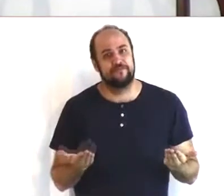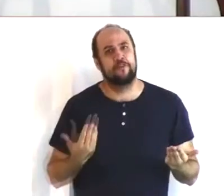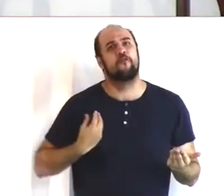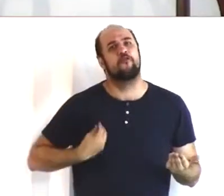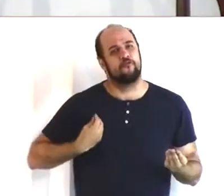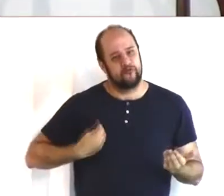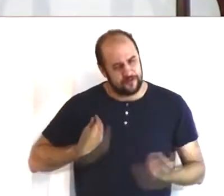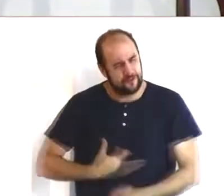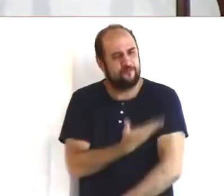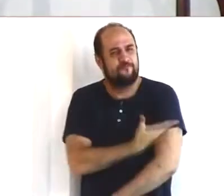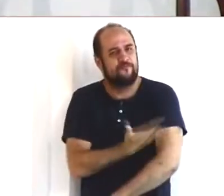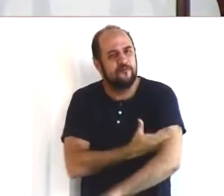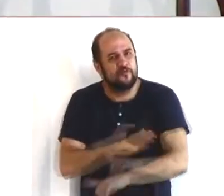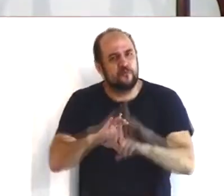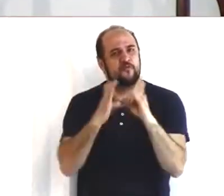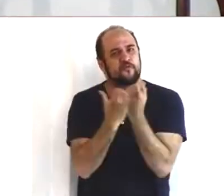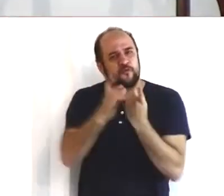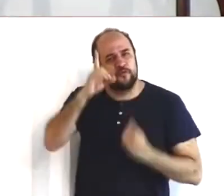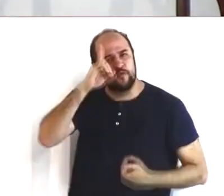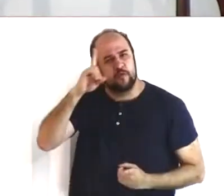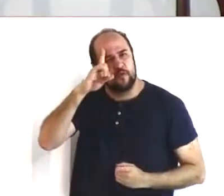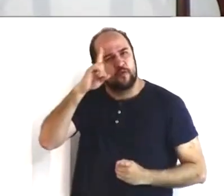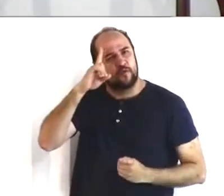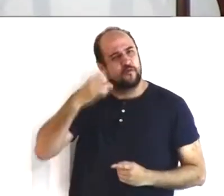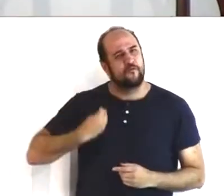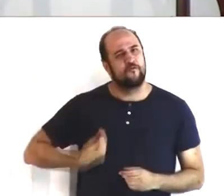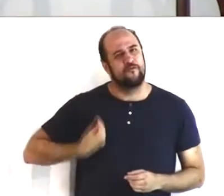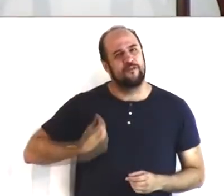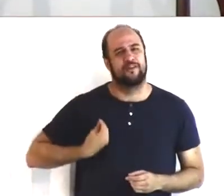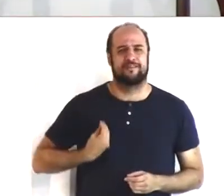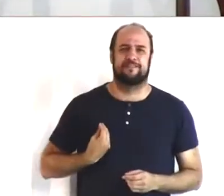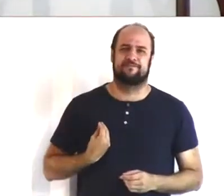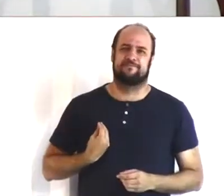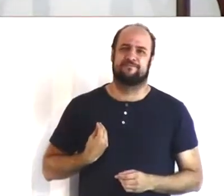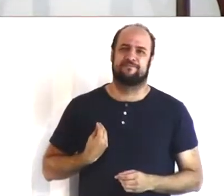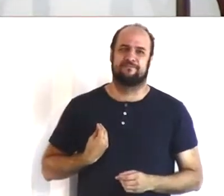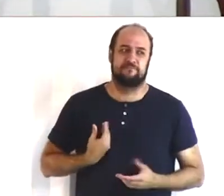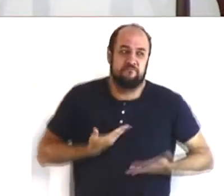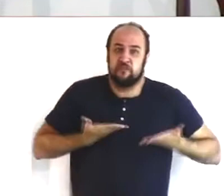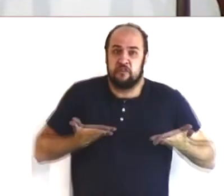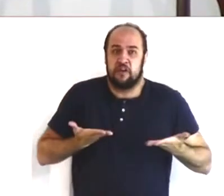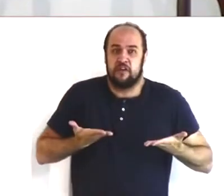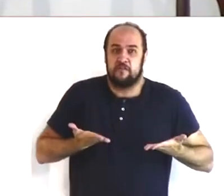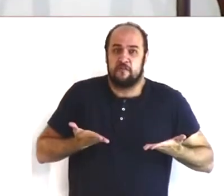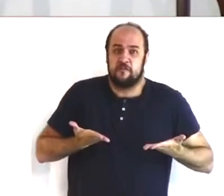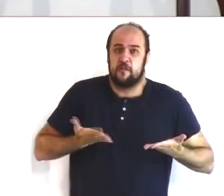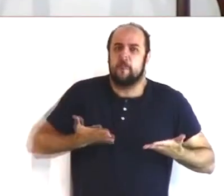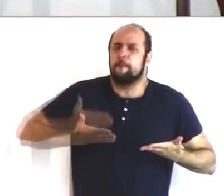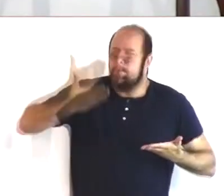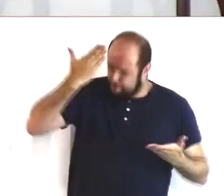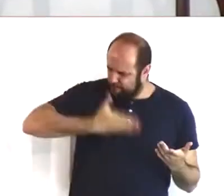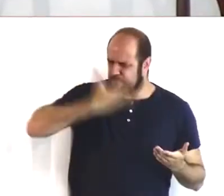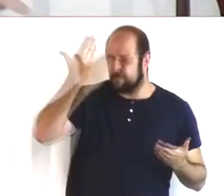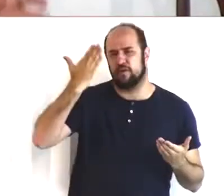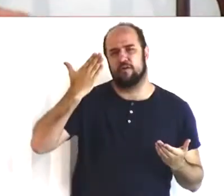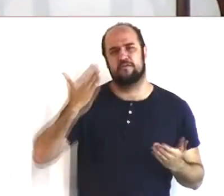praticar o seu culto no dia a dia, na sua vida. Em meio a quê? As provações.